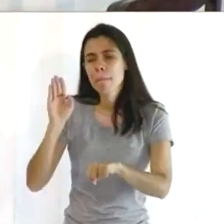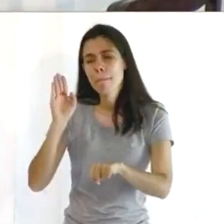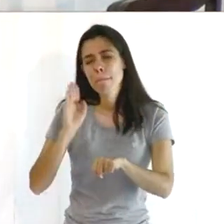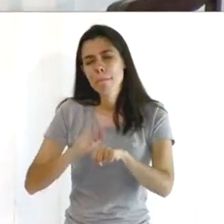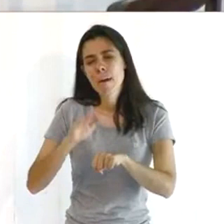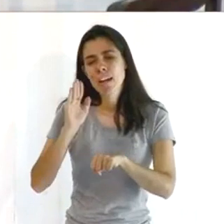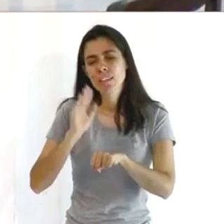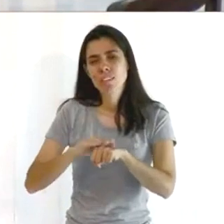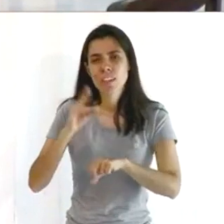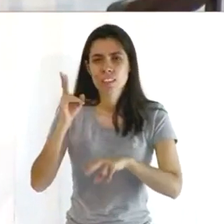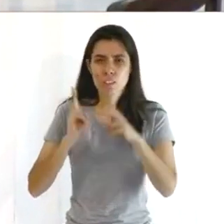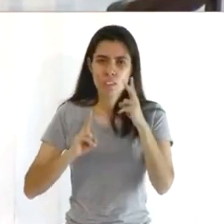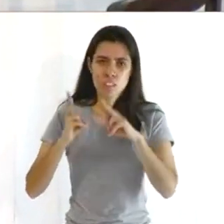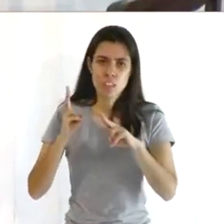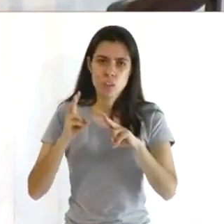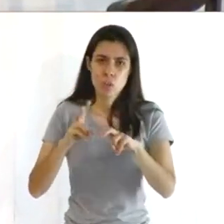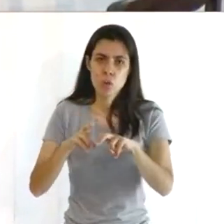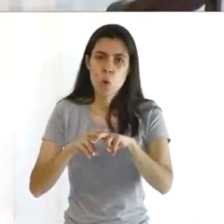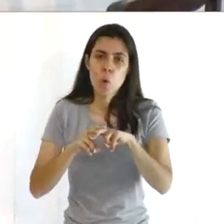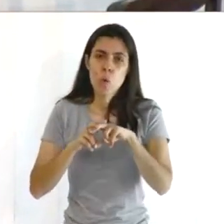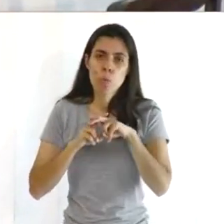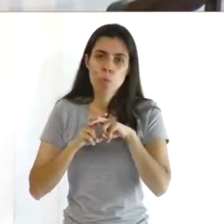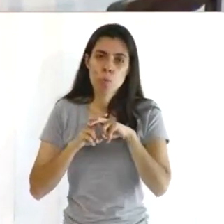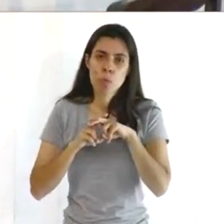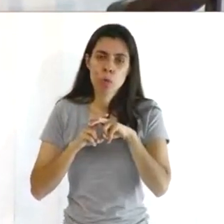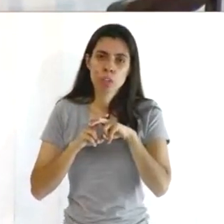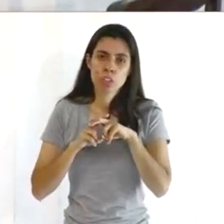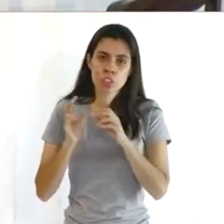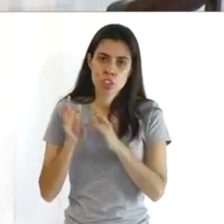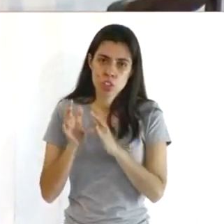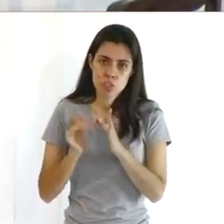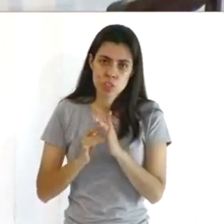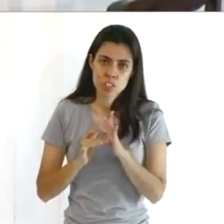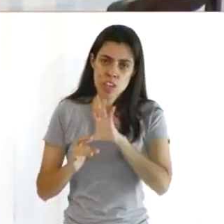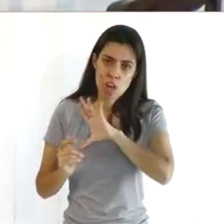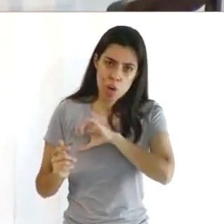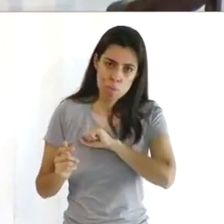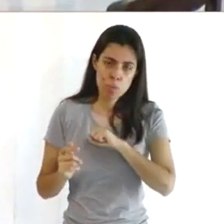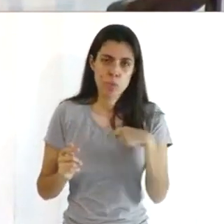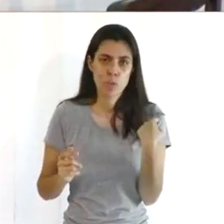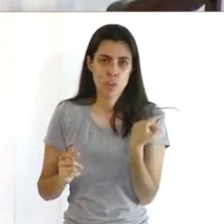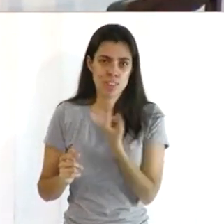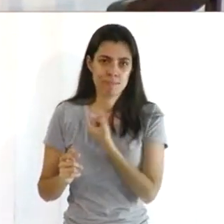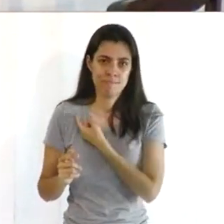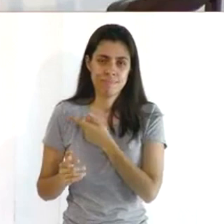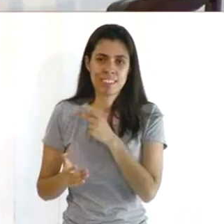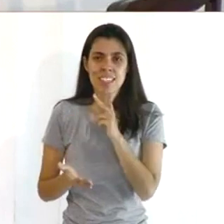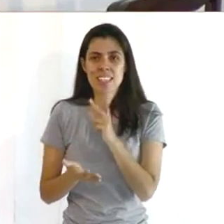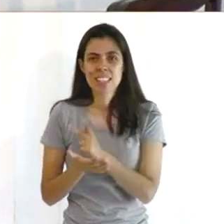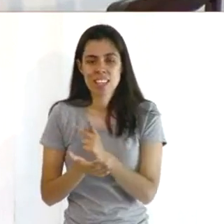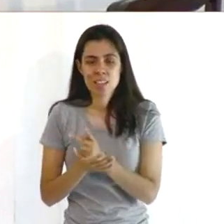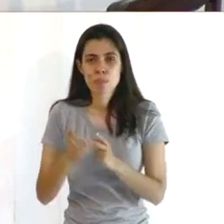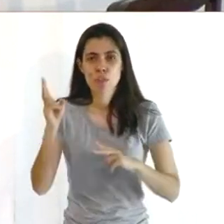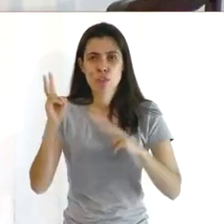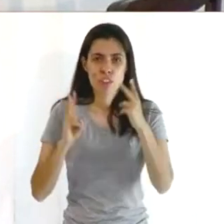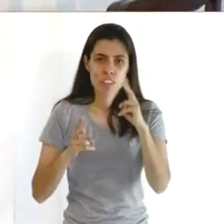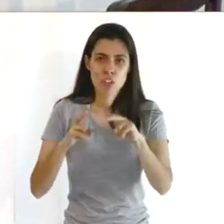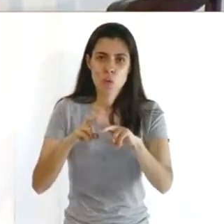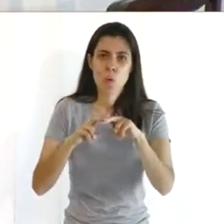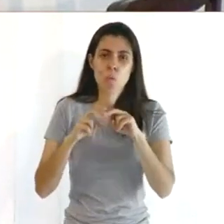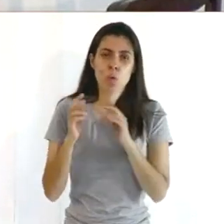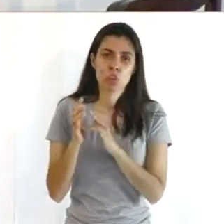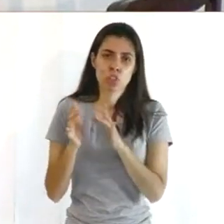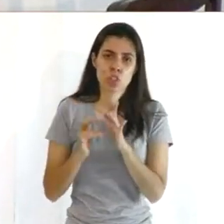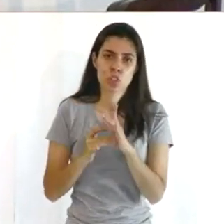que nos amou, sempre vencendo, muito vitorioso, Cristo Jesus o Senhor. A igreja vai cantar, você em casa vai louvar a